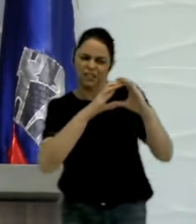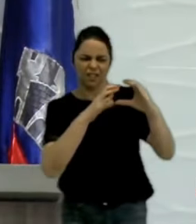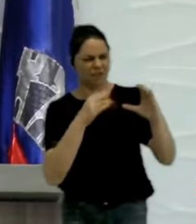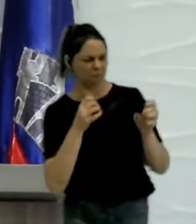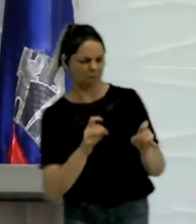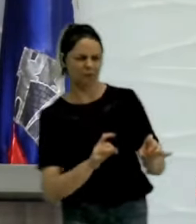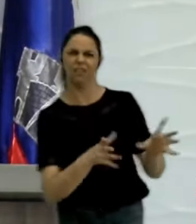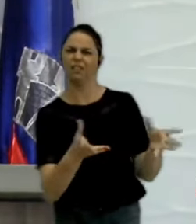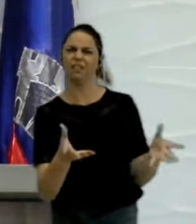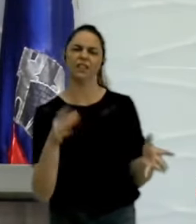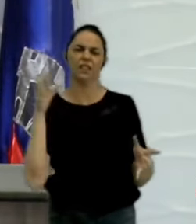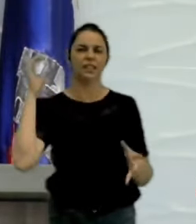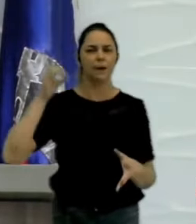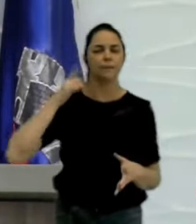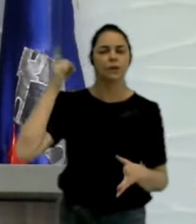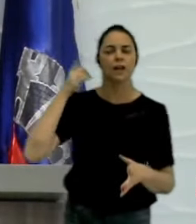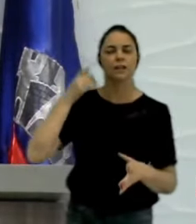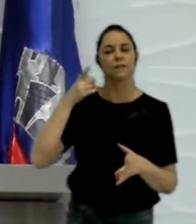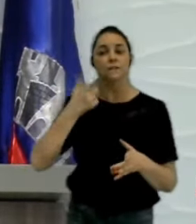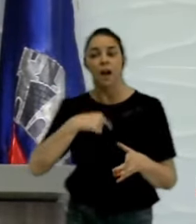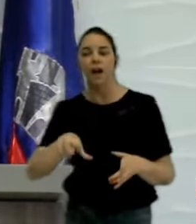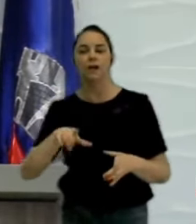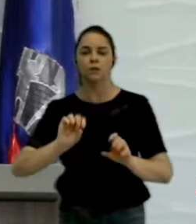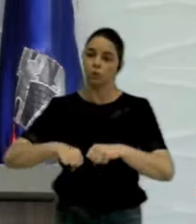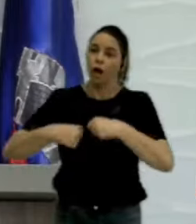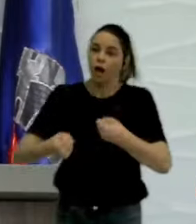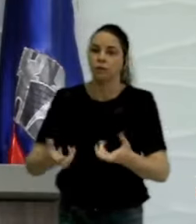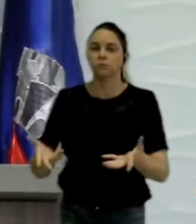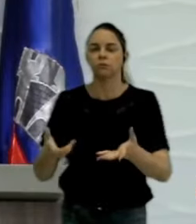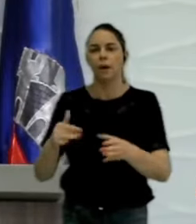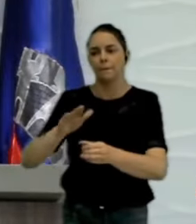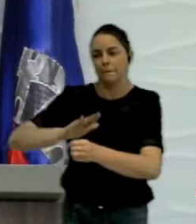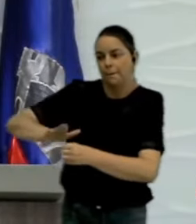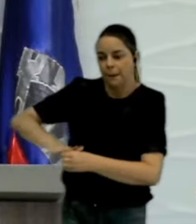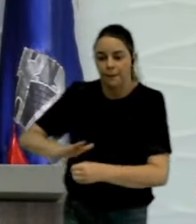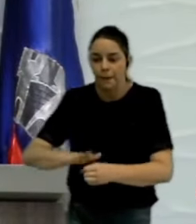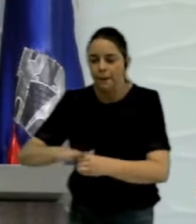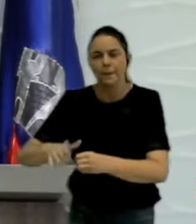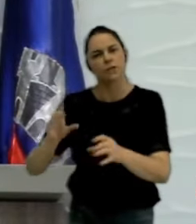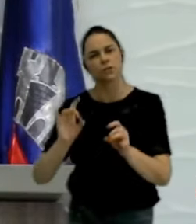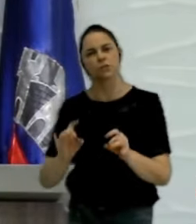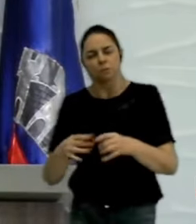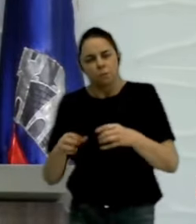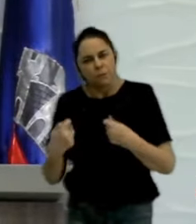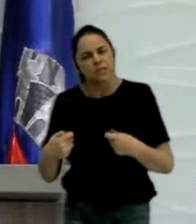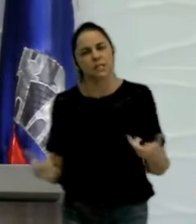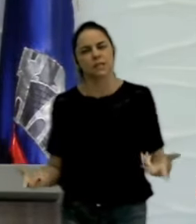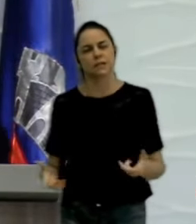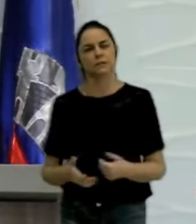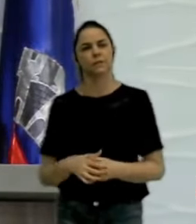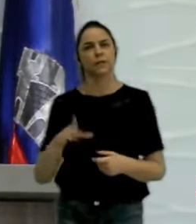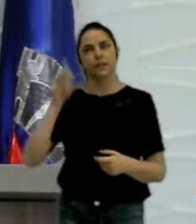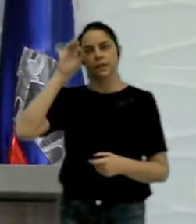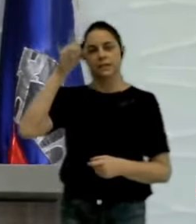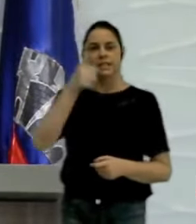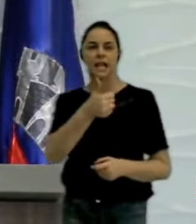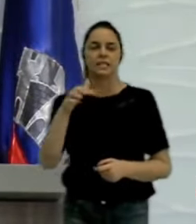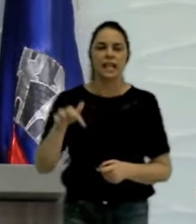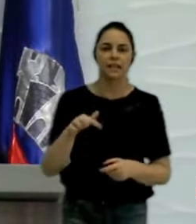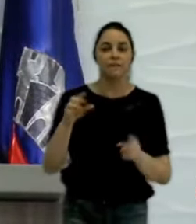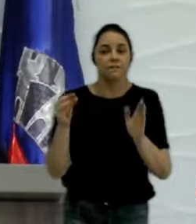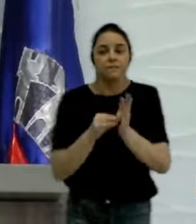ver que essa deputada corra atrás, pelo menos faça o tapa-buraco, né? Hoje é dia 17, ainda falta 13